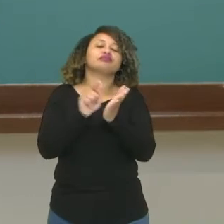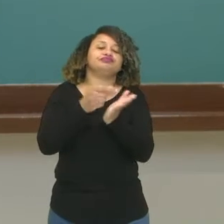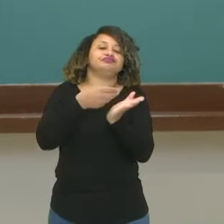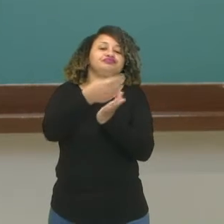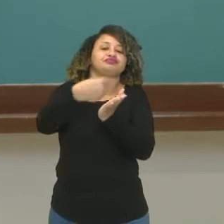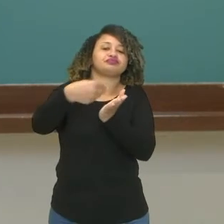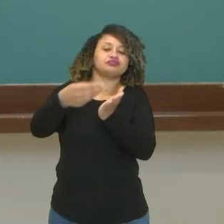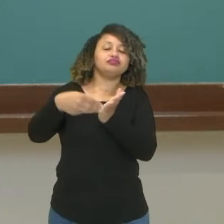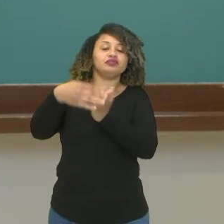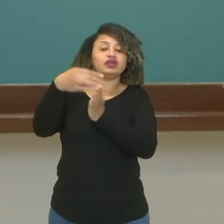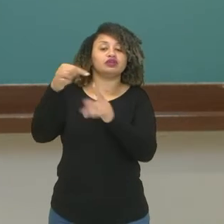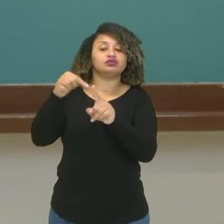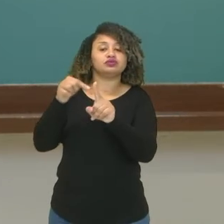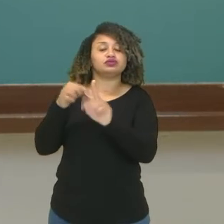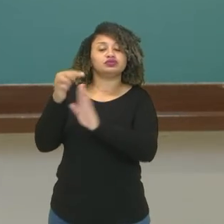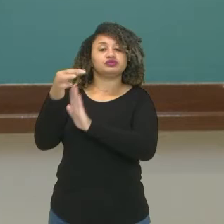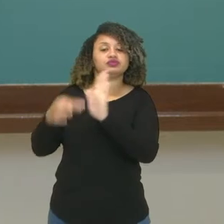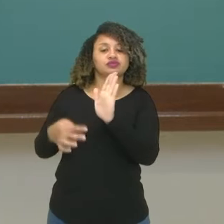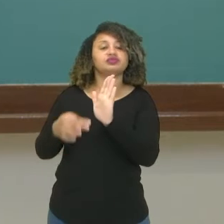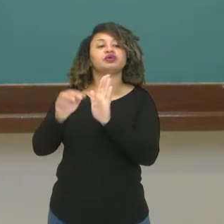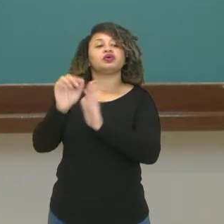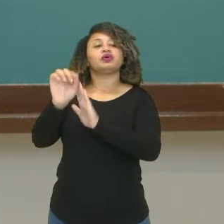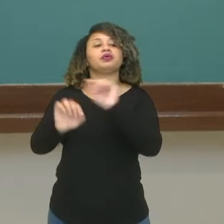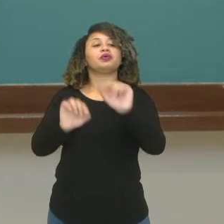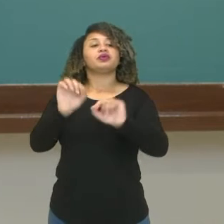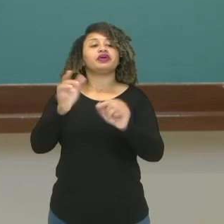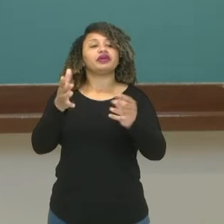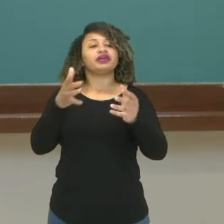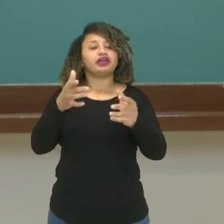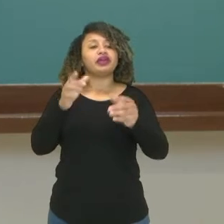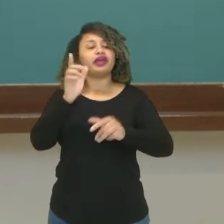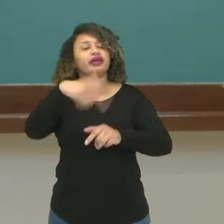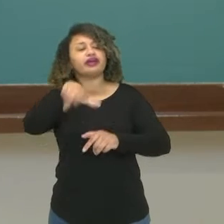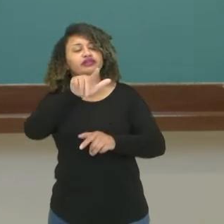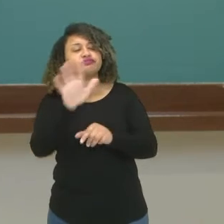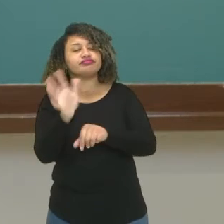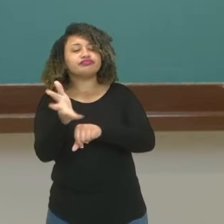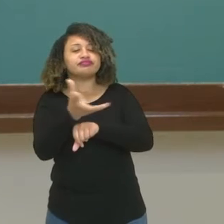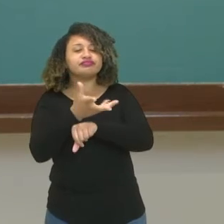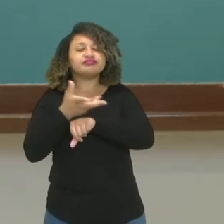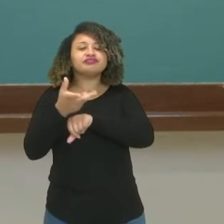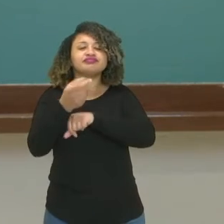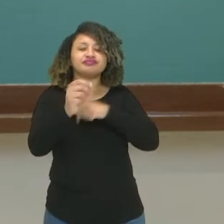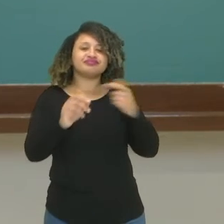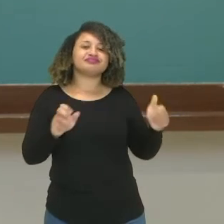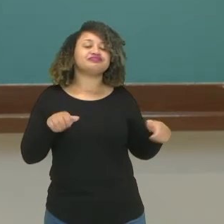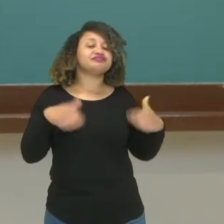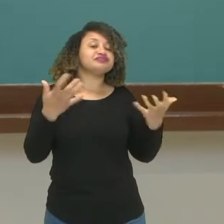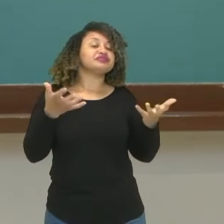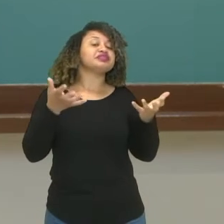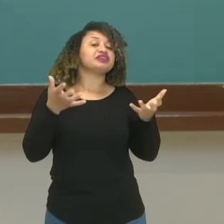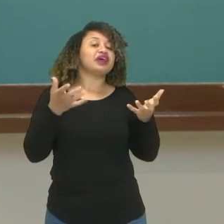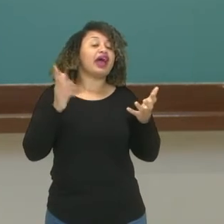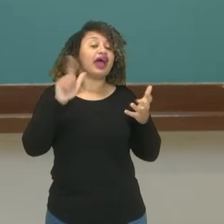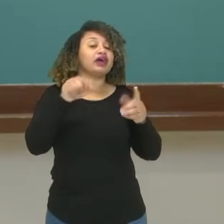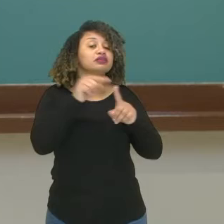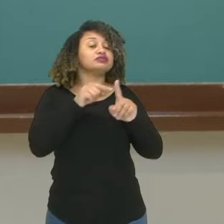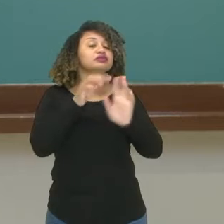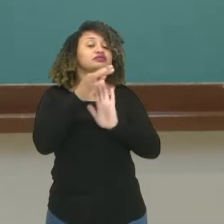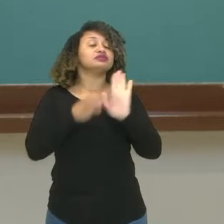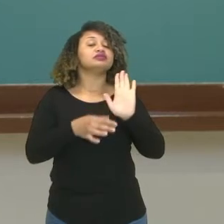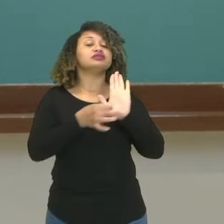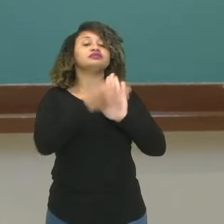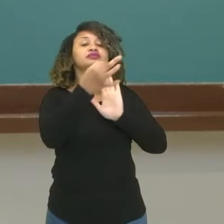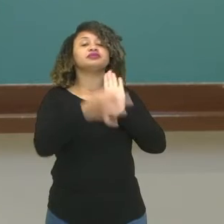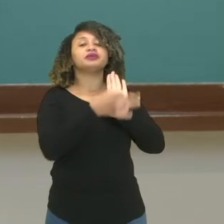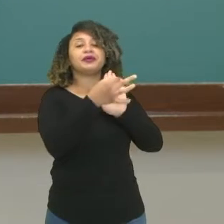é um texto que busca, acima de tudo, convencer. Portanto, ele é argumentativo, né? Quando